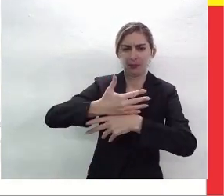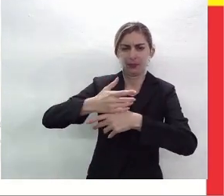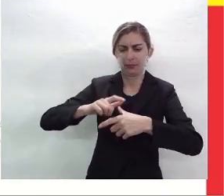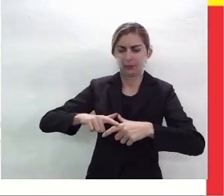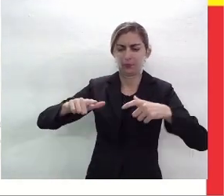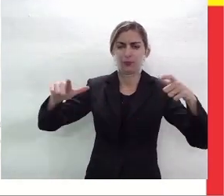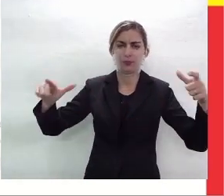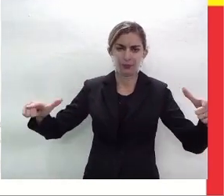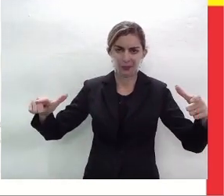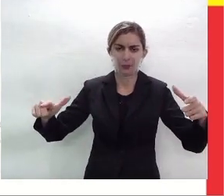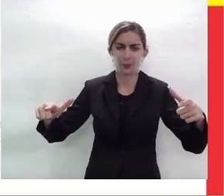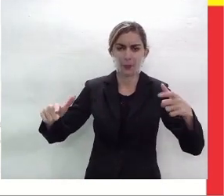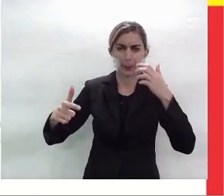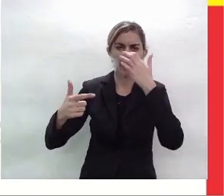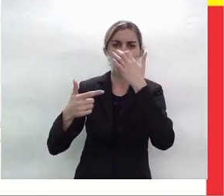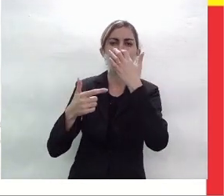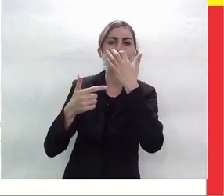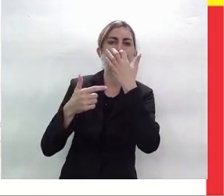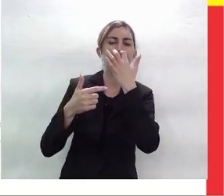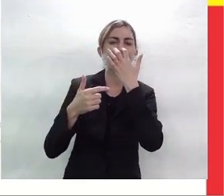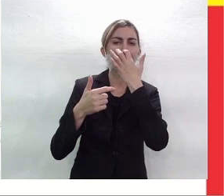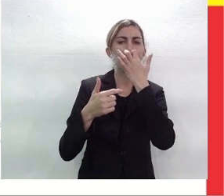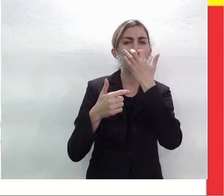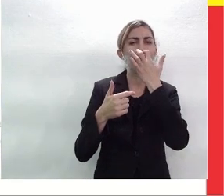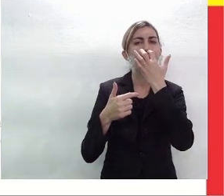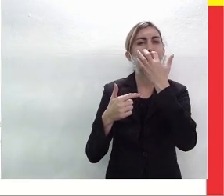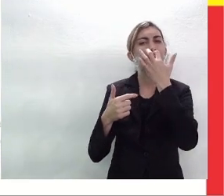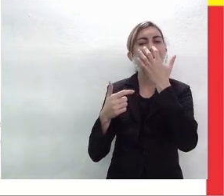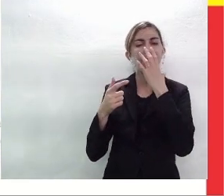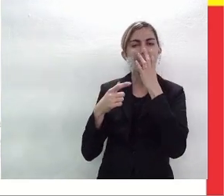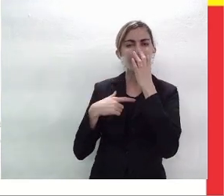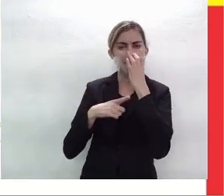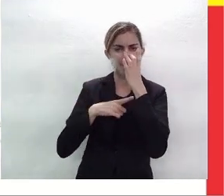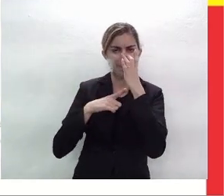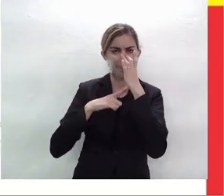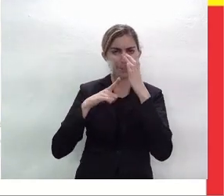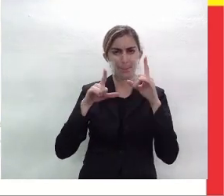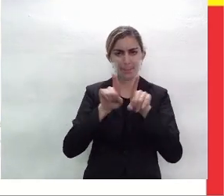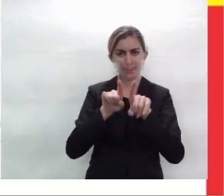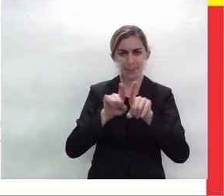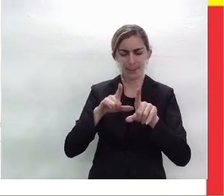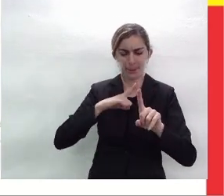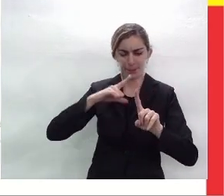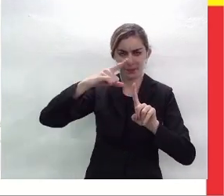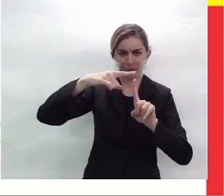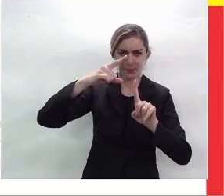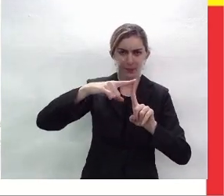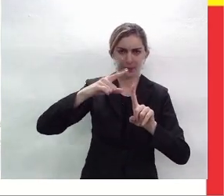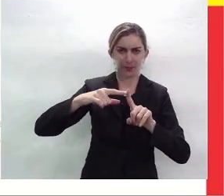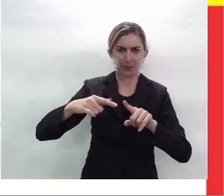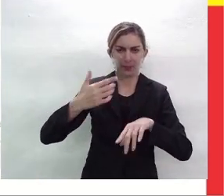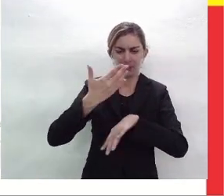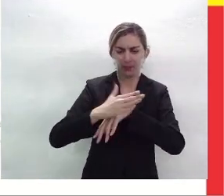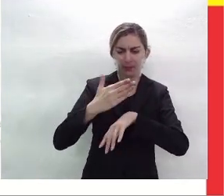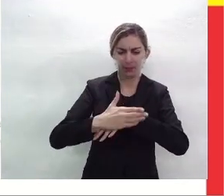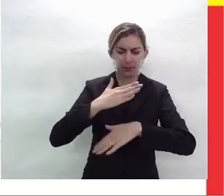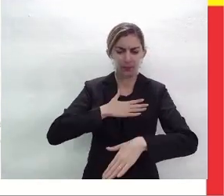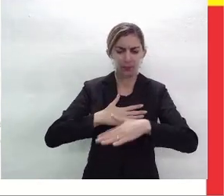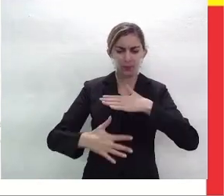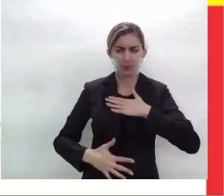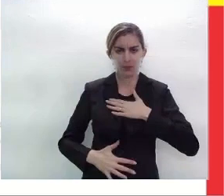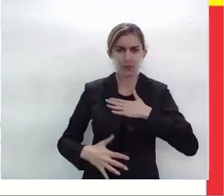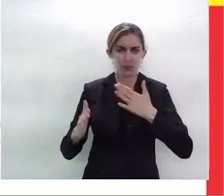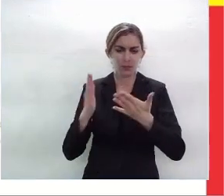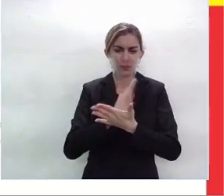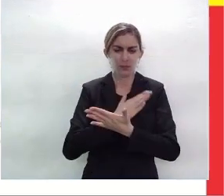para cidades maiores, né? E também existem tipos de práticas corporais de aventura. A